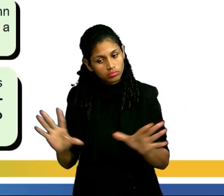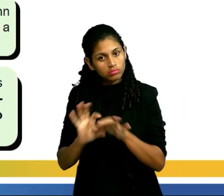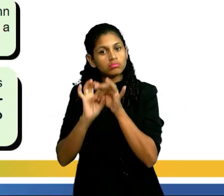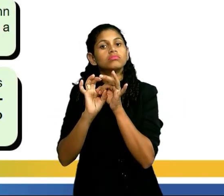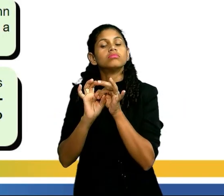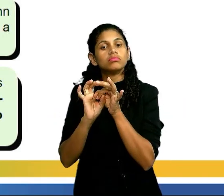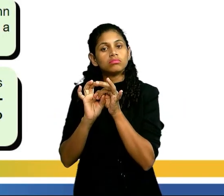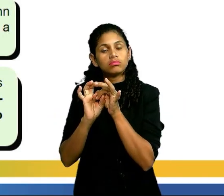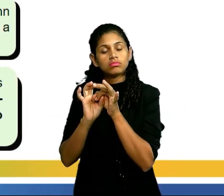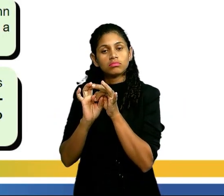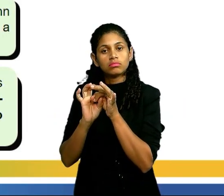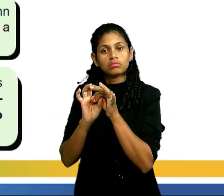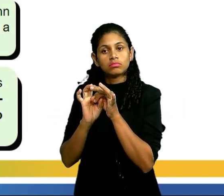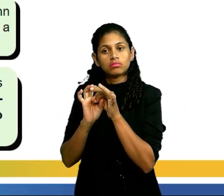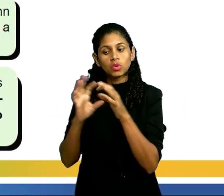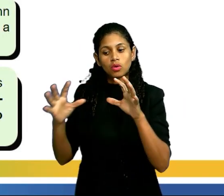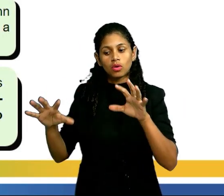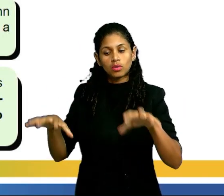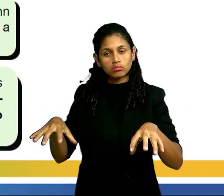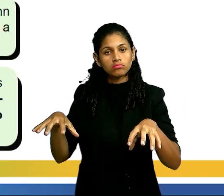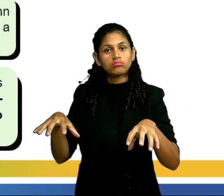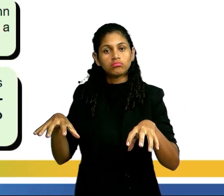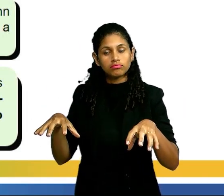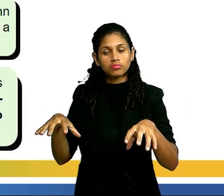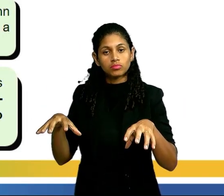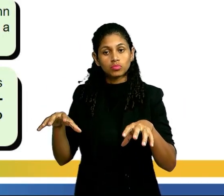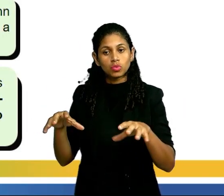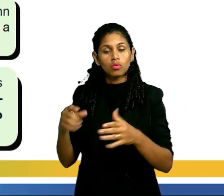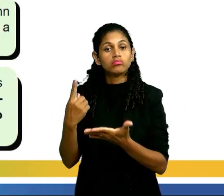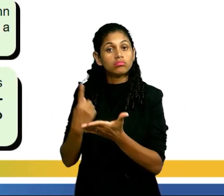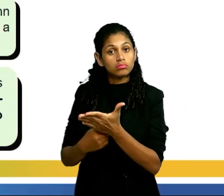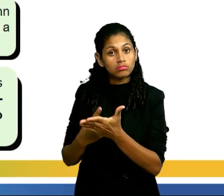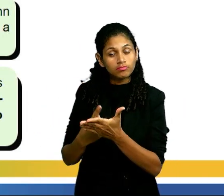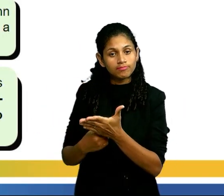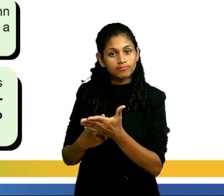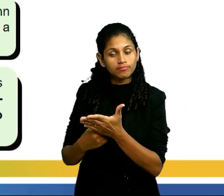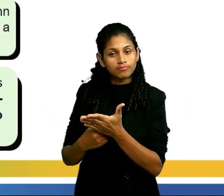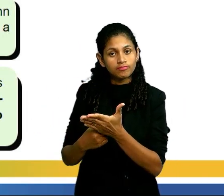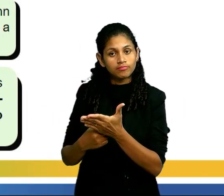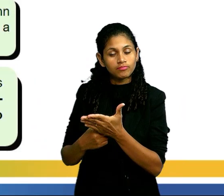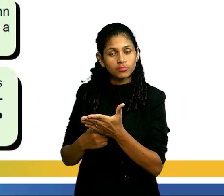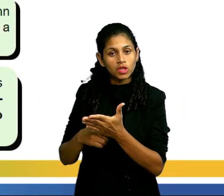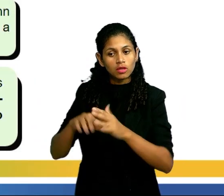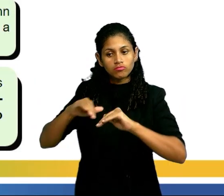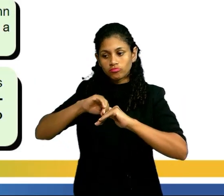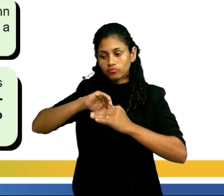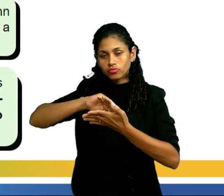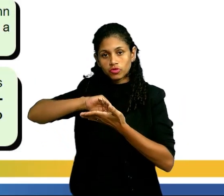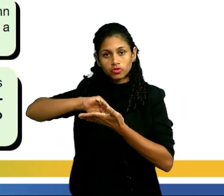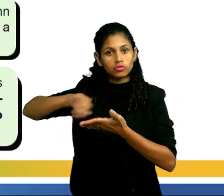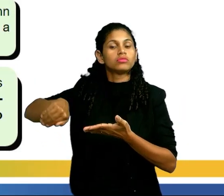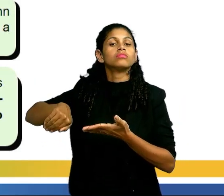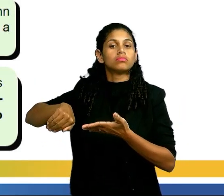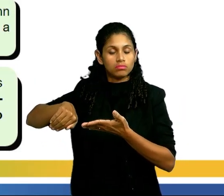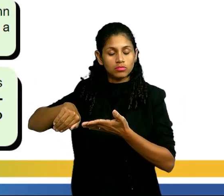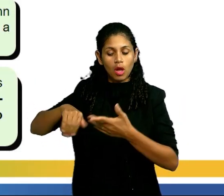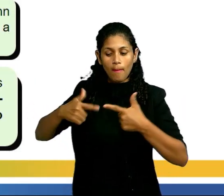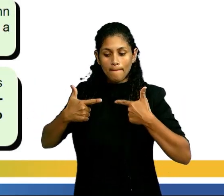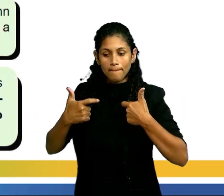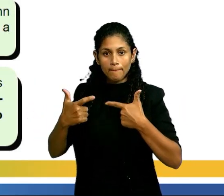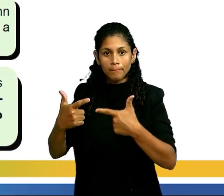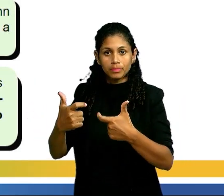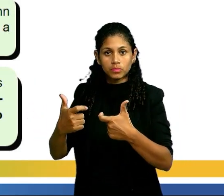partes, em que ambos se comprometeriam em retirar esses armamentos dos